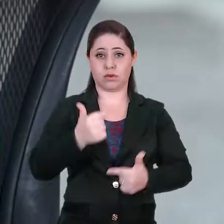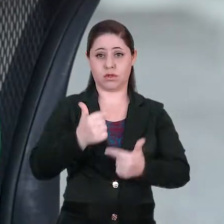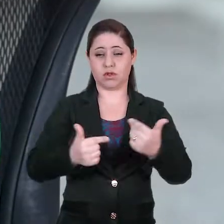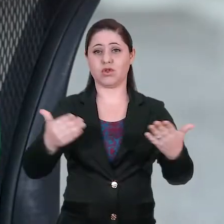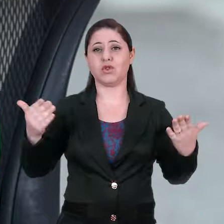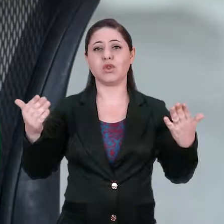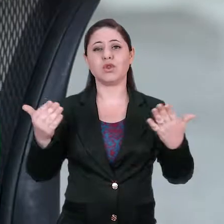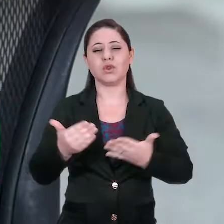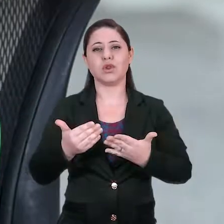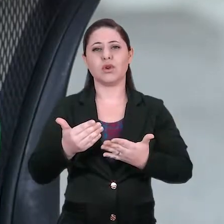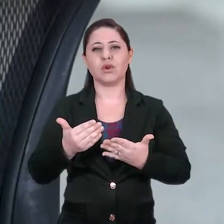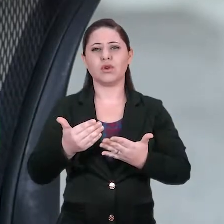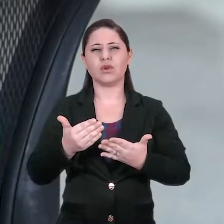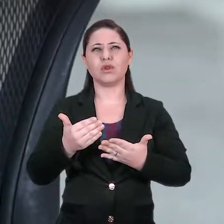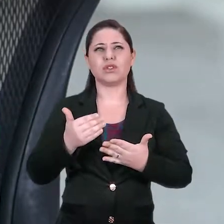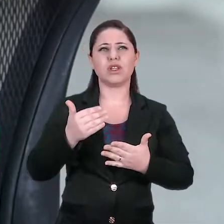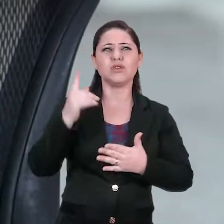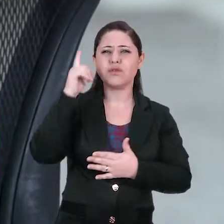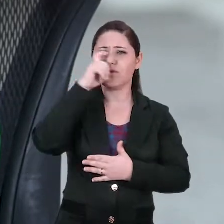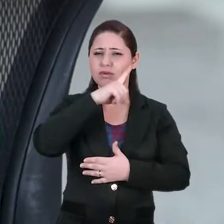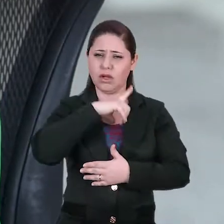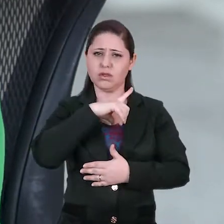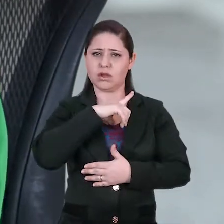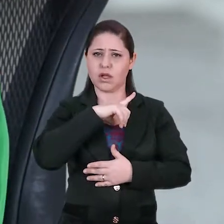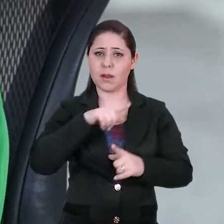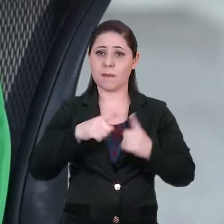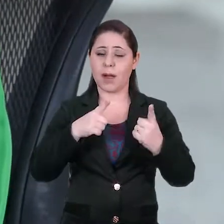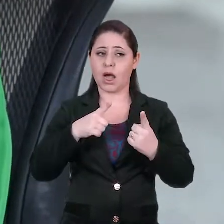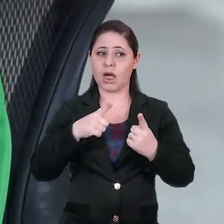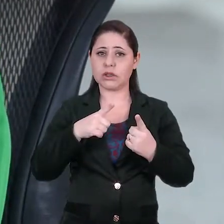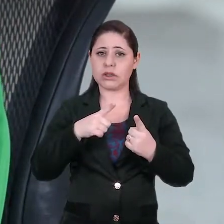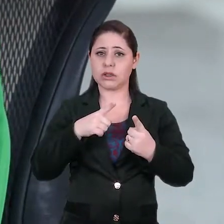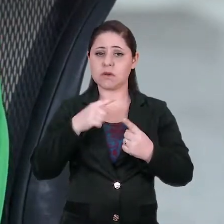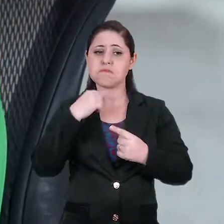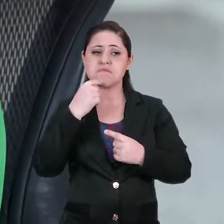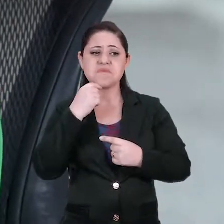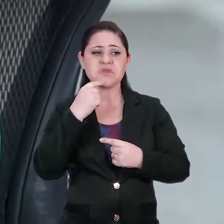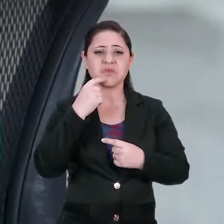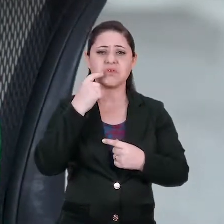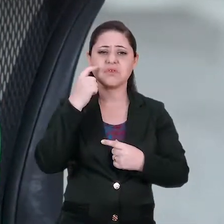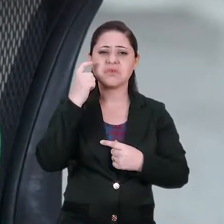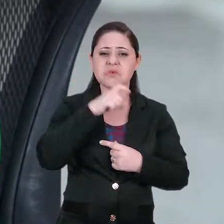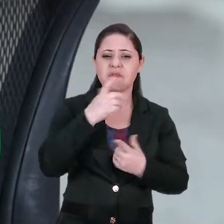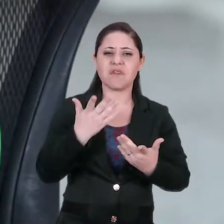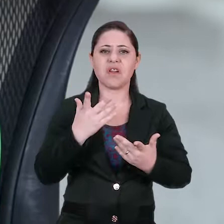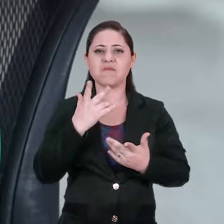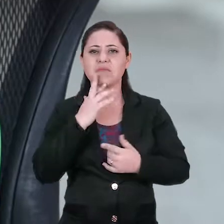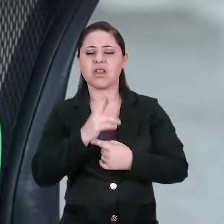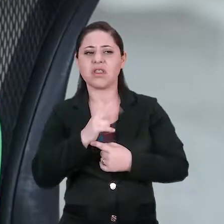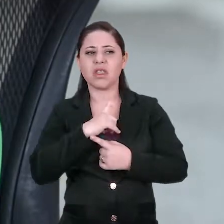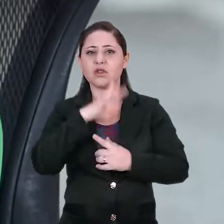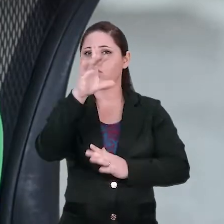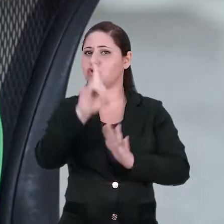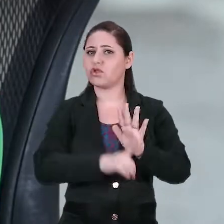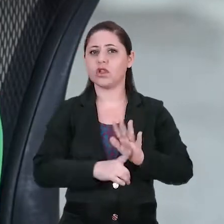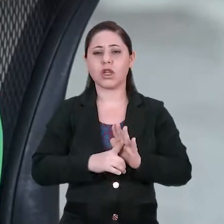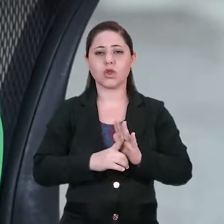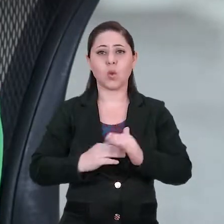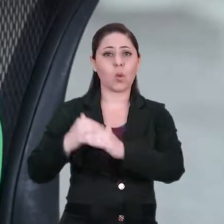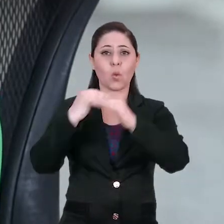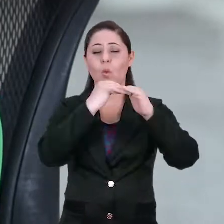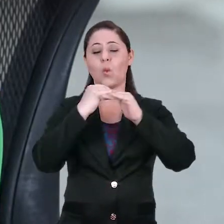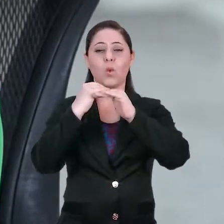hoje em dia, mesmo com todas as dificuldades, ninguém mais discute que a mulher tem os mesmos direitos e